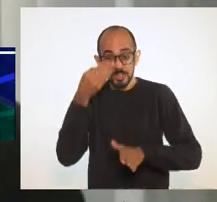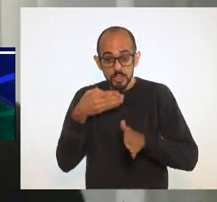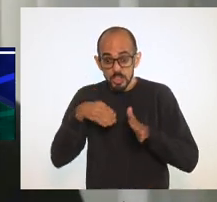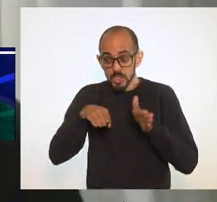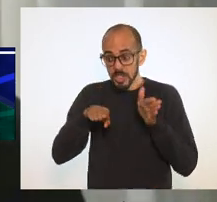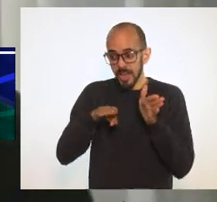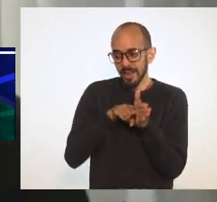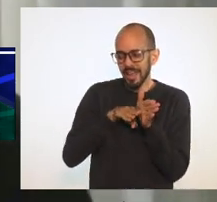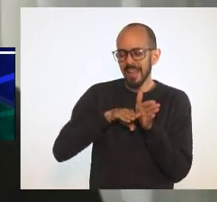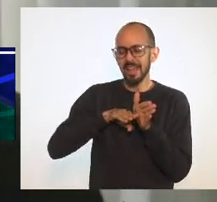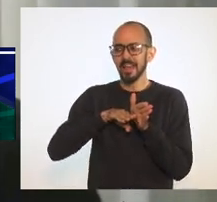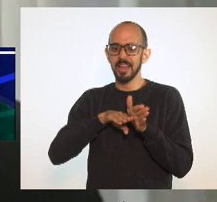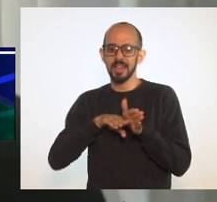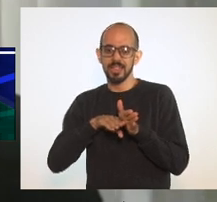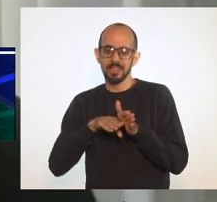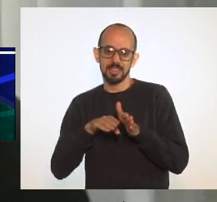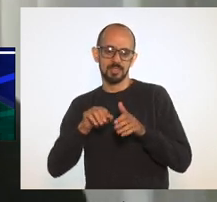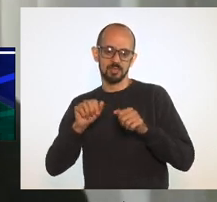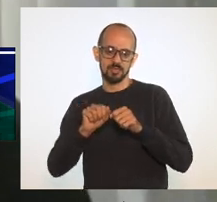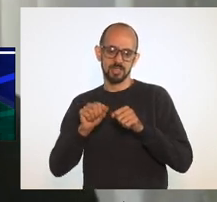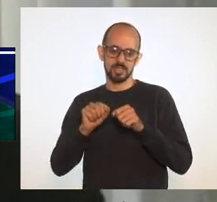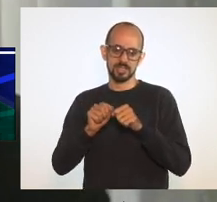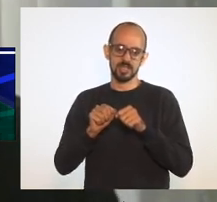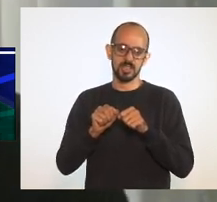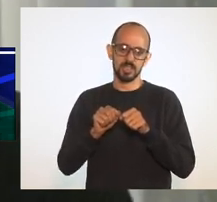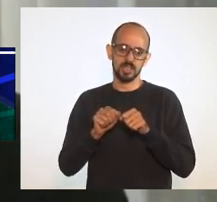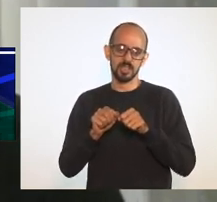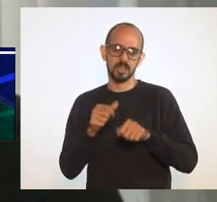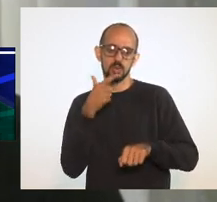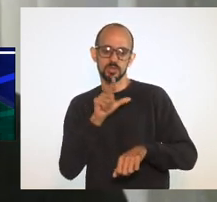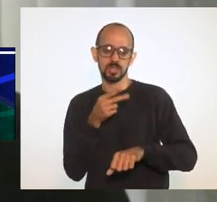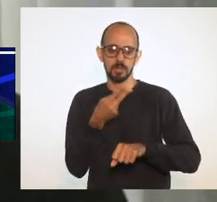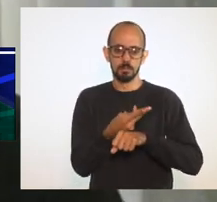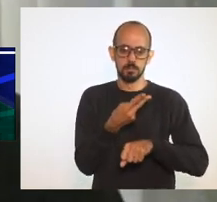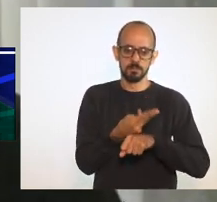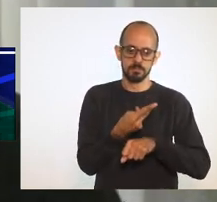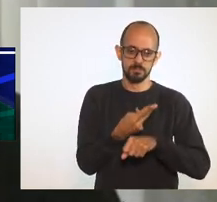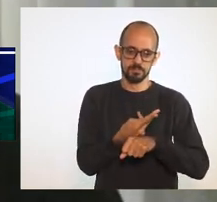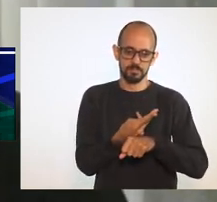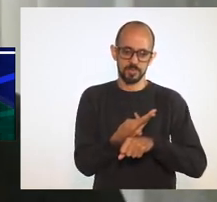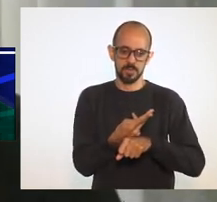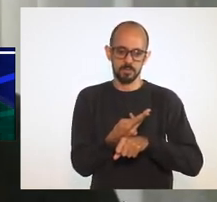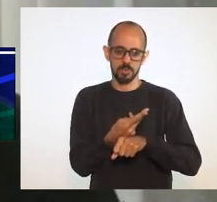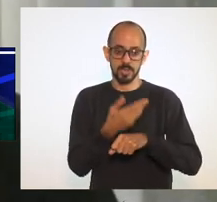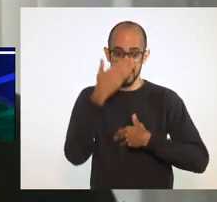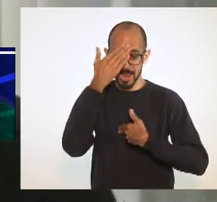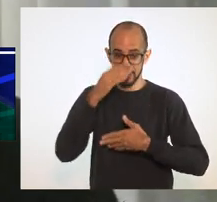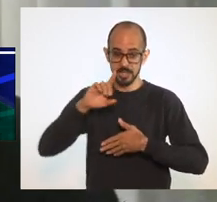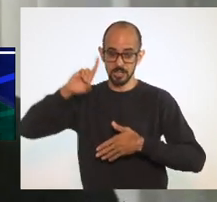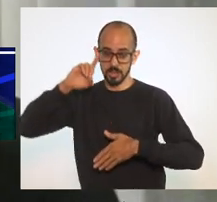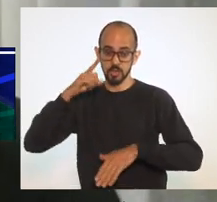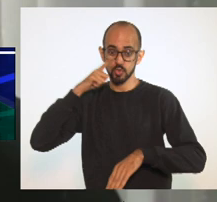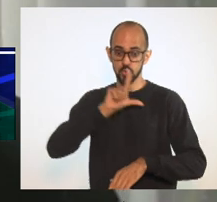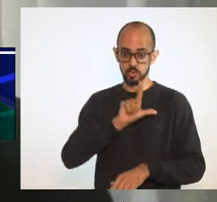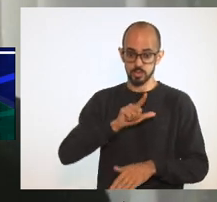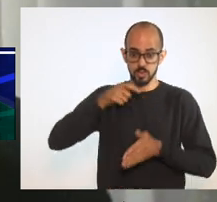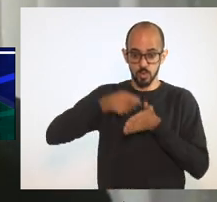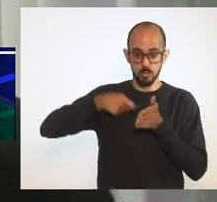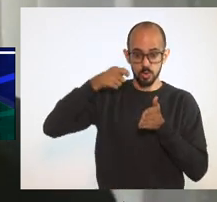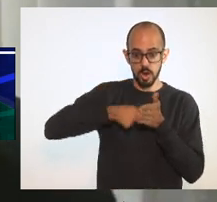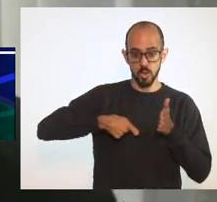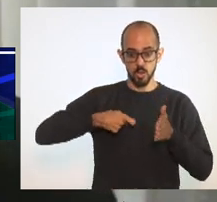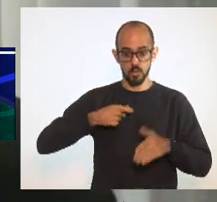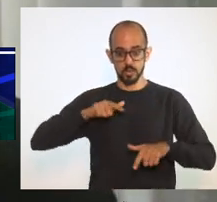estar fazendo gols e conquistar títulos. E graças a Deus eu consegui tudo isso com muita luta, com muito trabalho, com